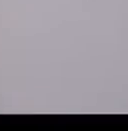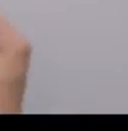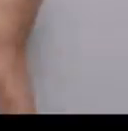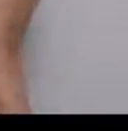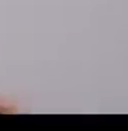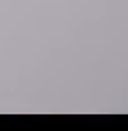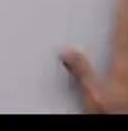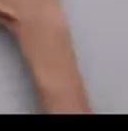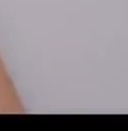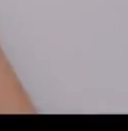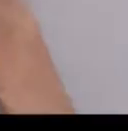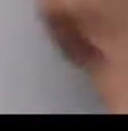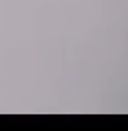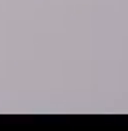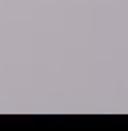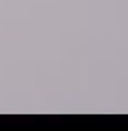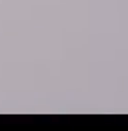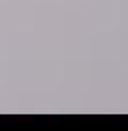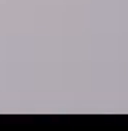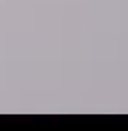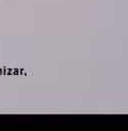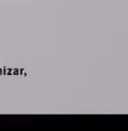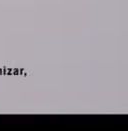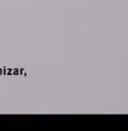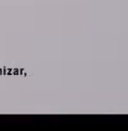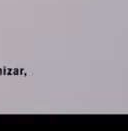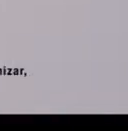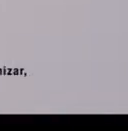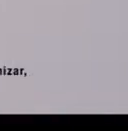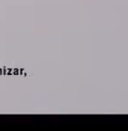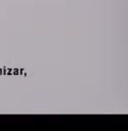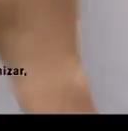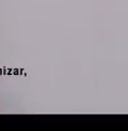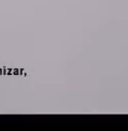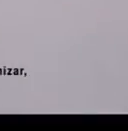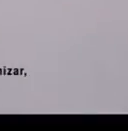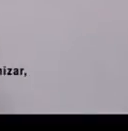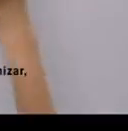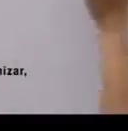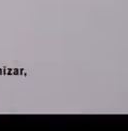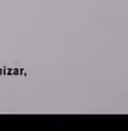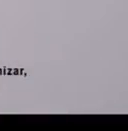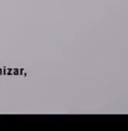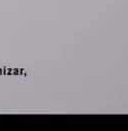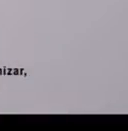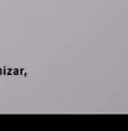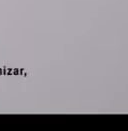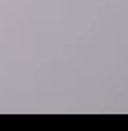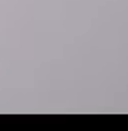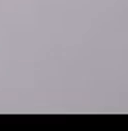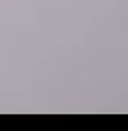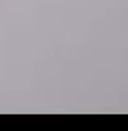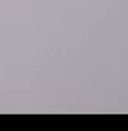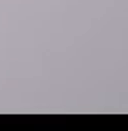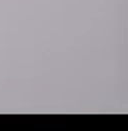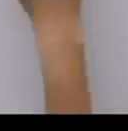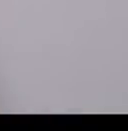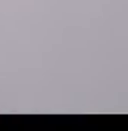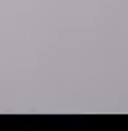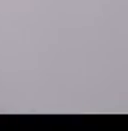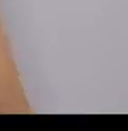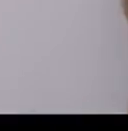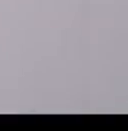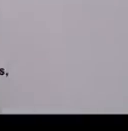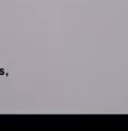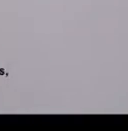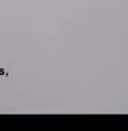quem torna isso possível? A Justiça Eleitoral. Ela faz parte do Poder Judiciário e é responsável por organizar, realizar e